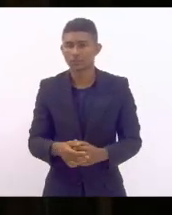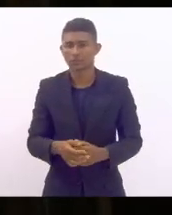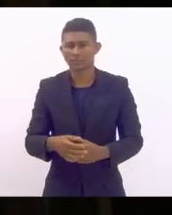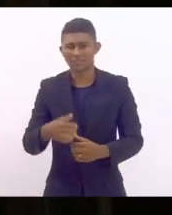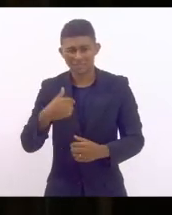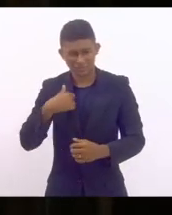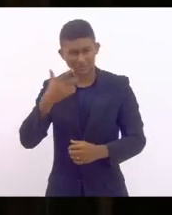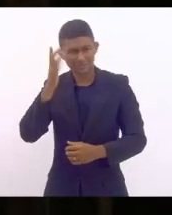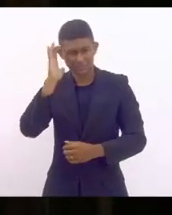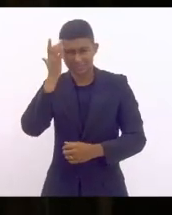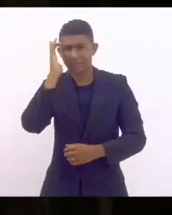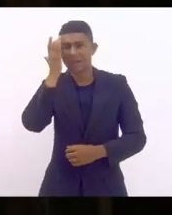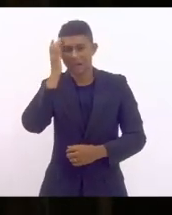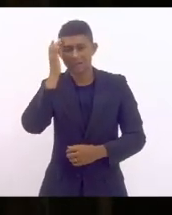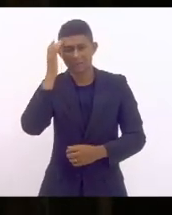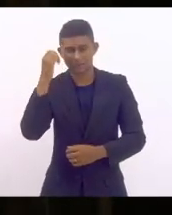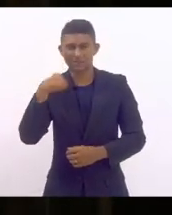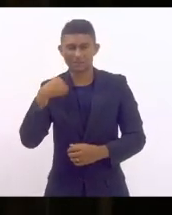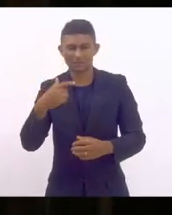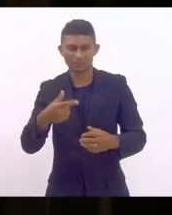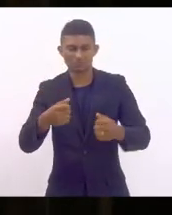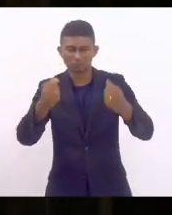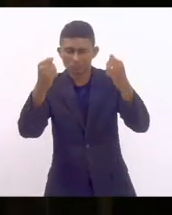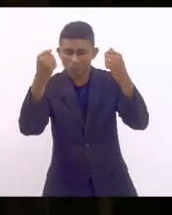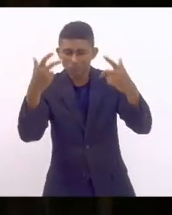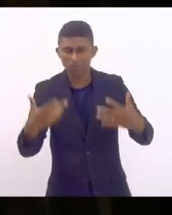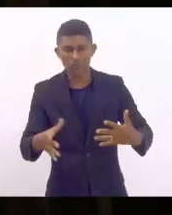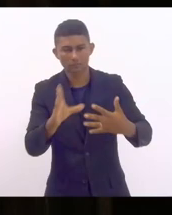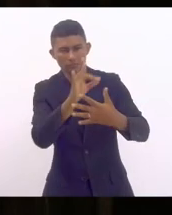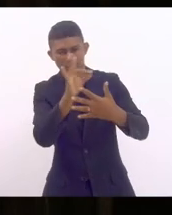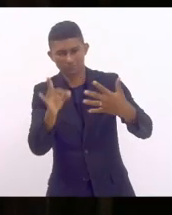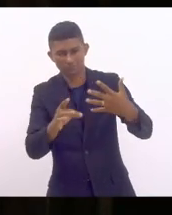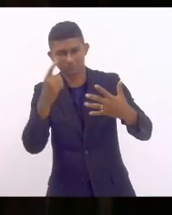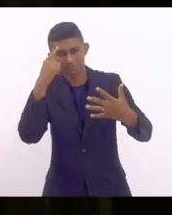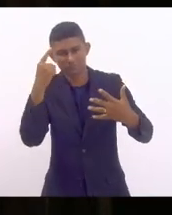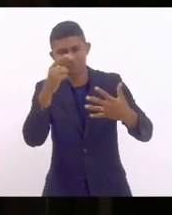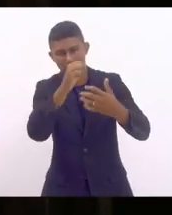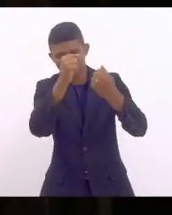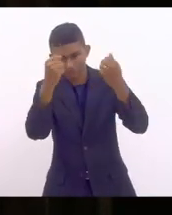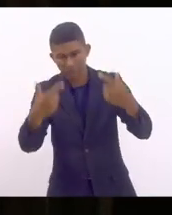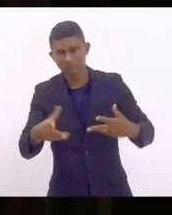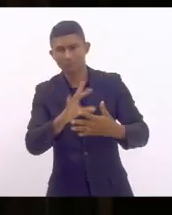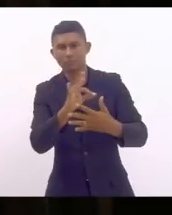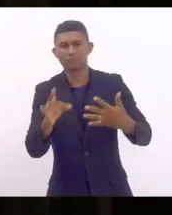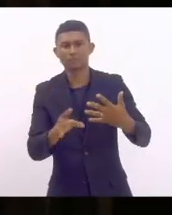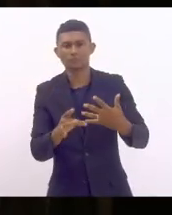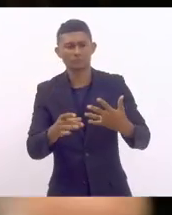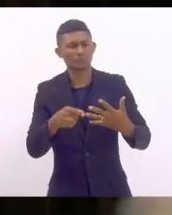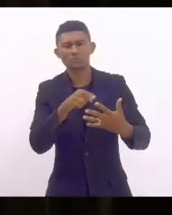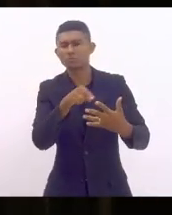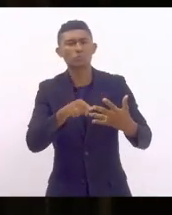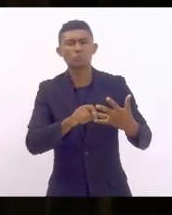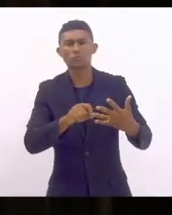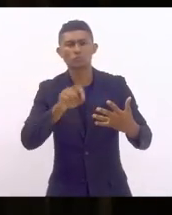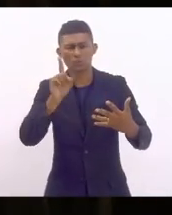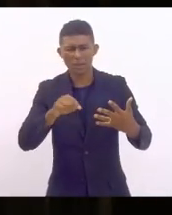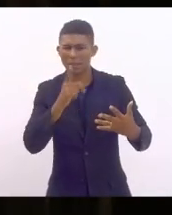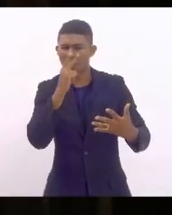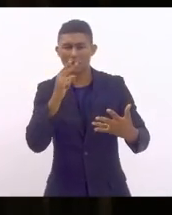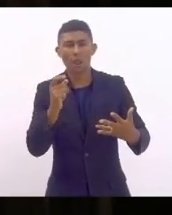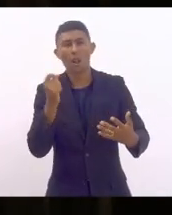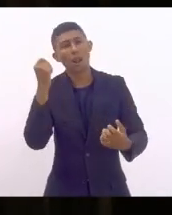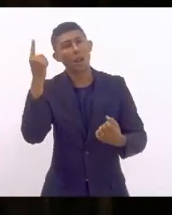tudo isso que eu descrevi anteriormente seja ou sejam obras do acaso